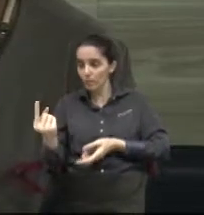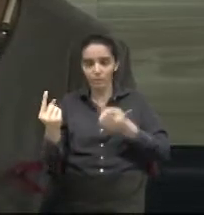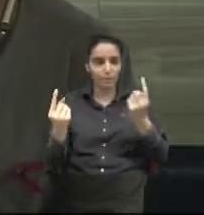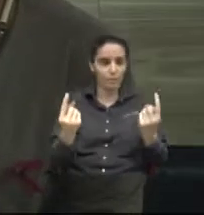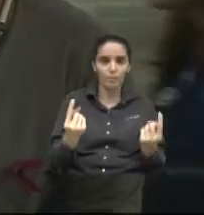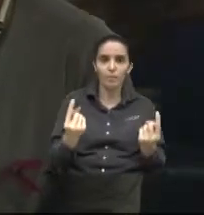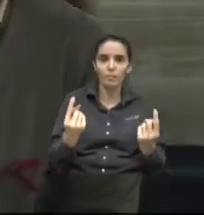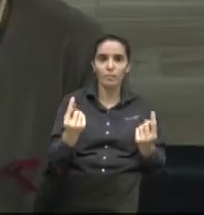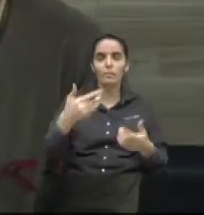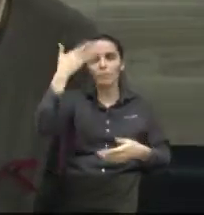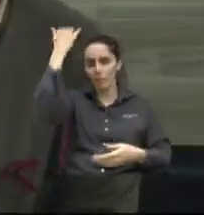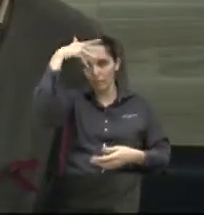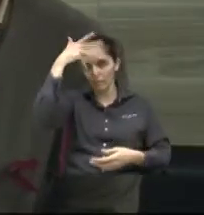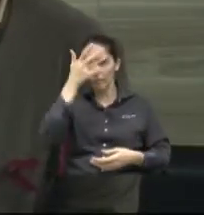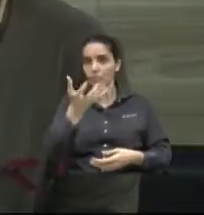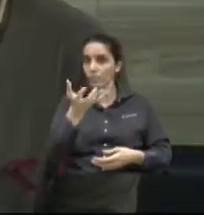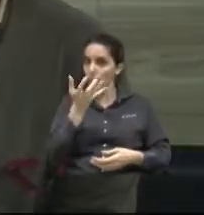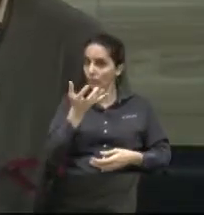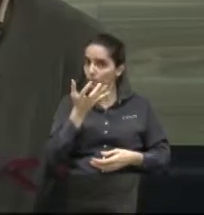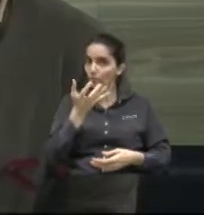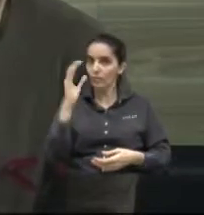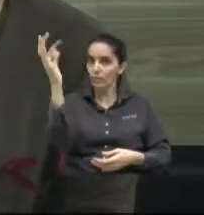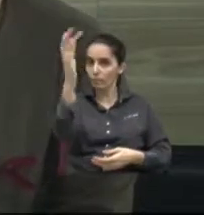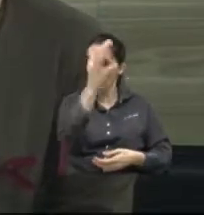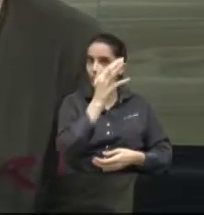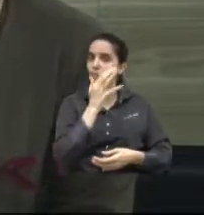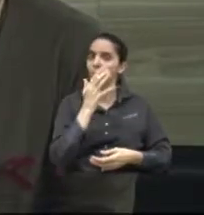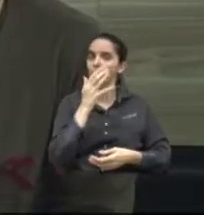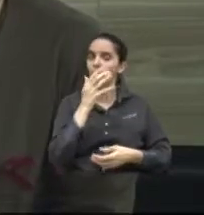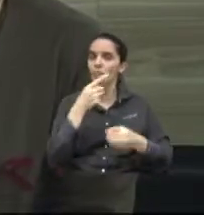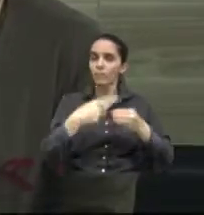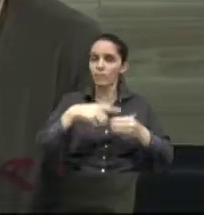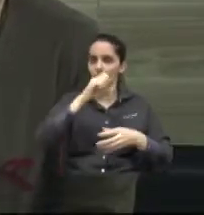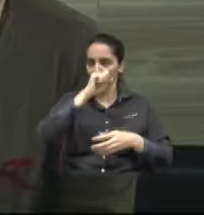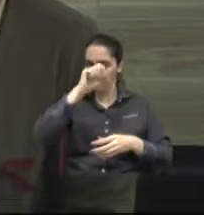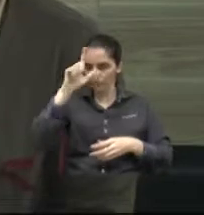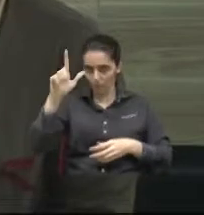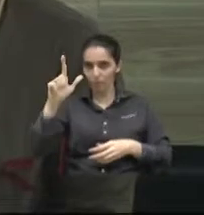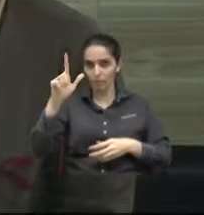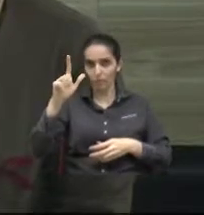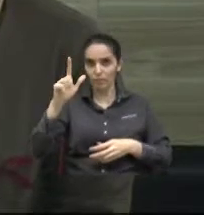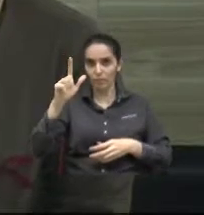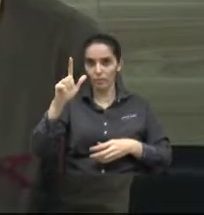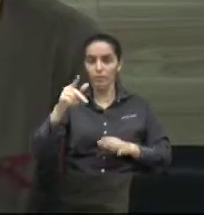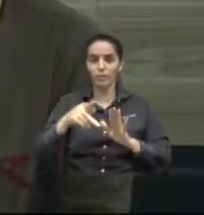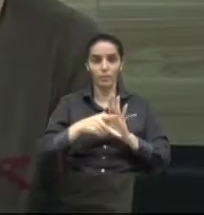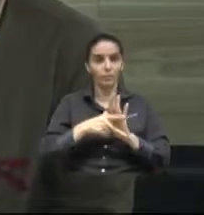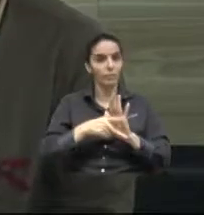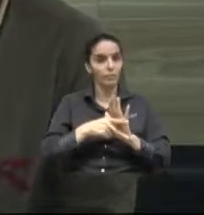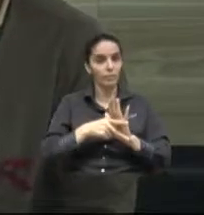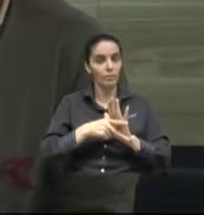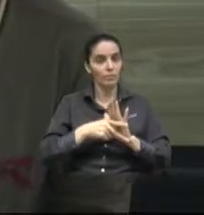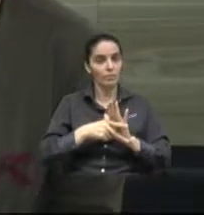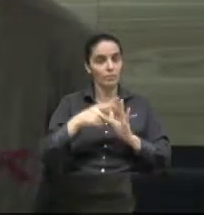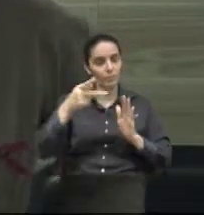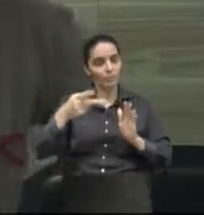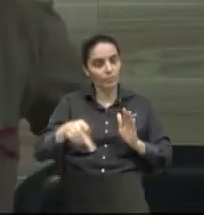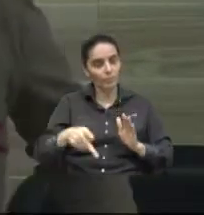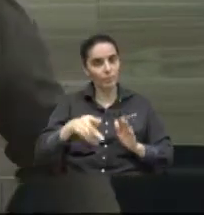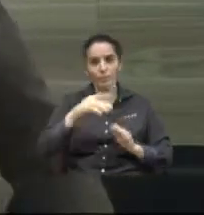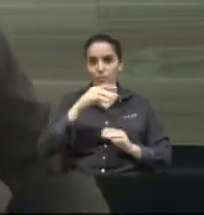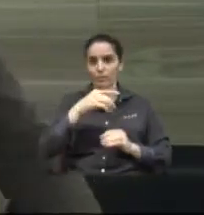quero o horto em Limeira, para os limeirenses, para as pessoas da região que venham visitar o